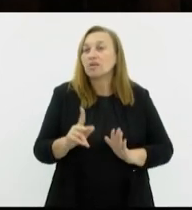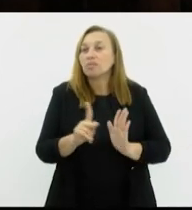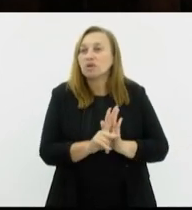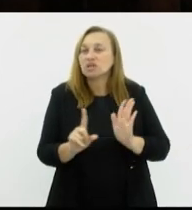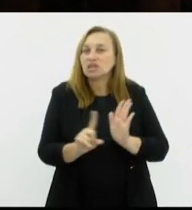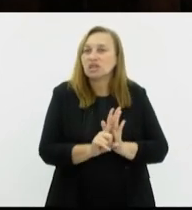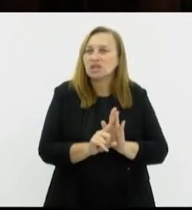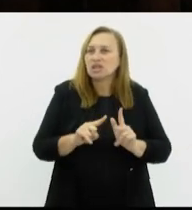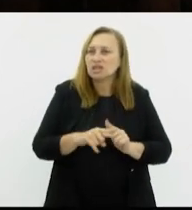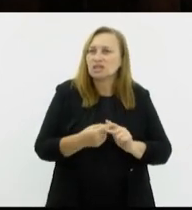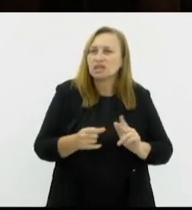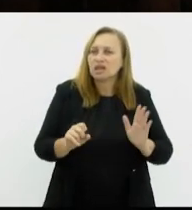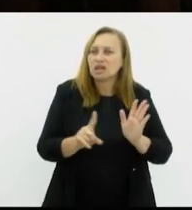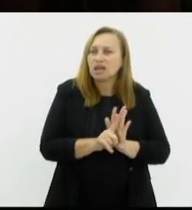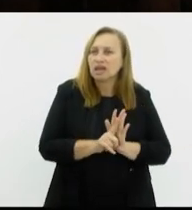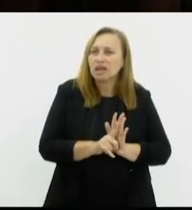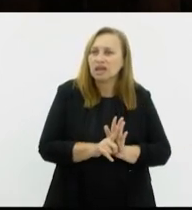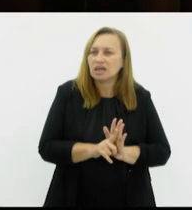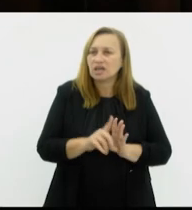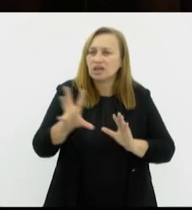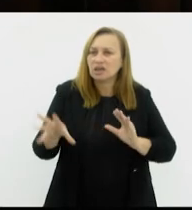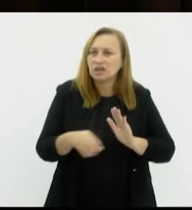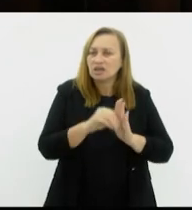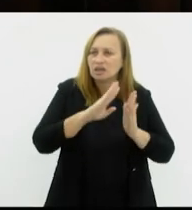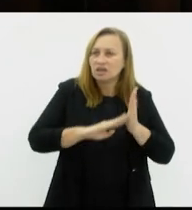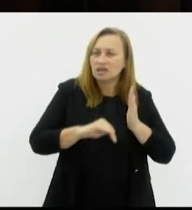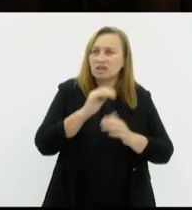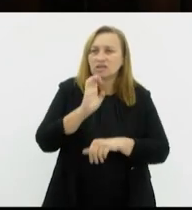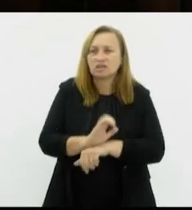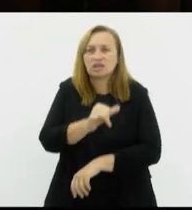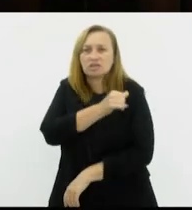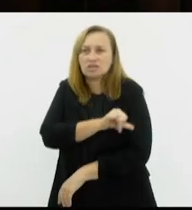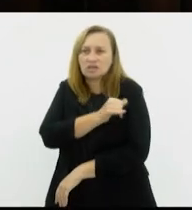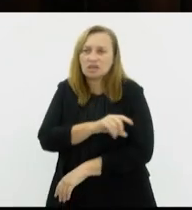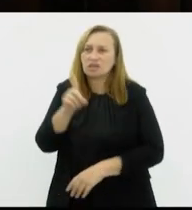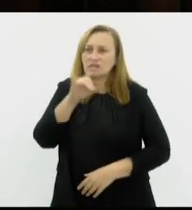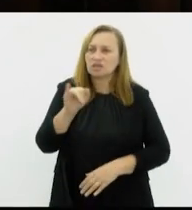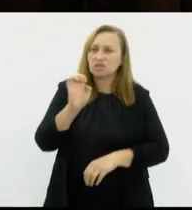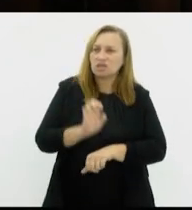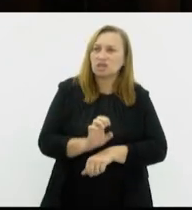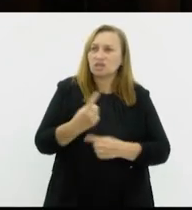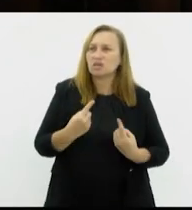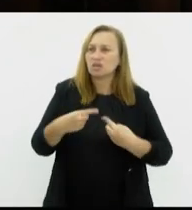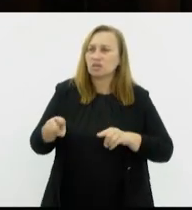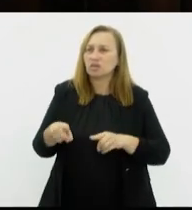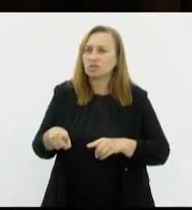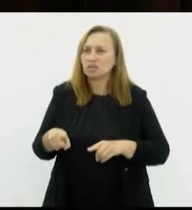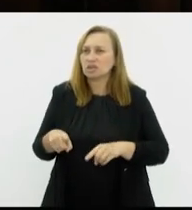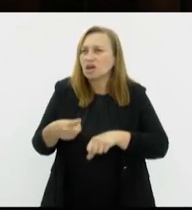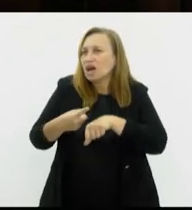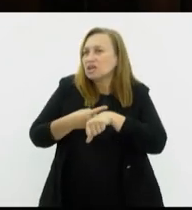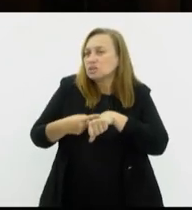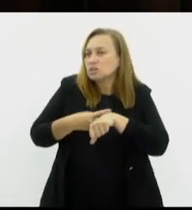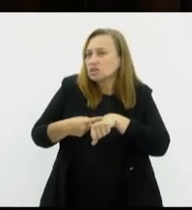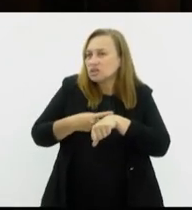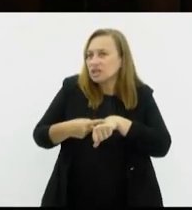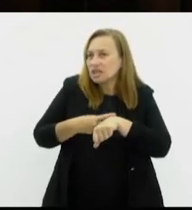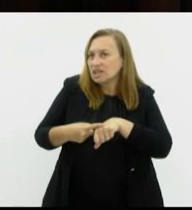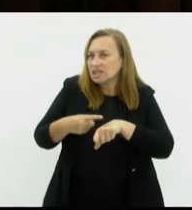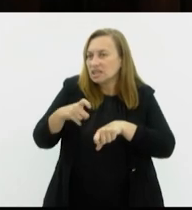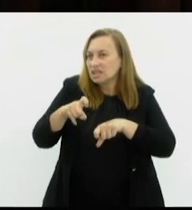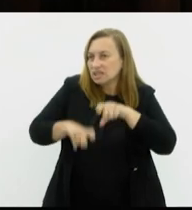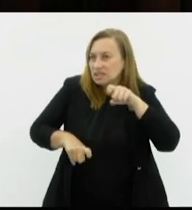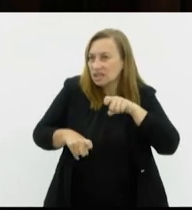lei que altera a lei, tal, incluindo no calendário oficial do Estado do Rio de Janeiro o Dia Estadual do Combate à Pornografia e à